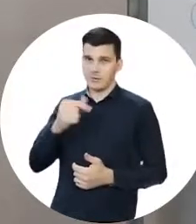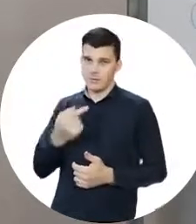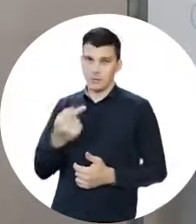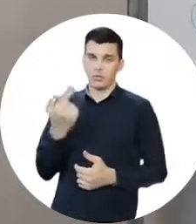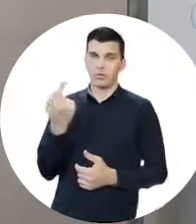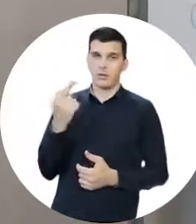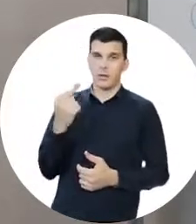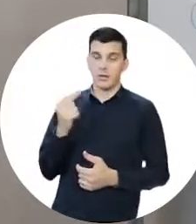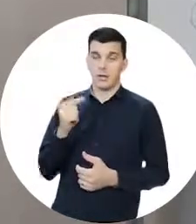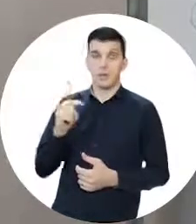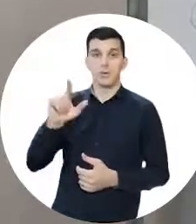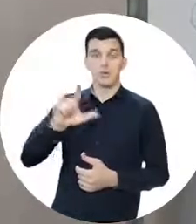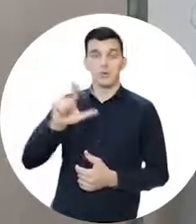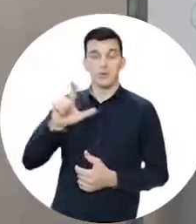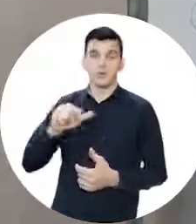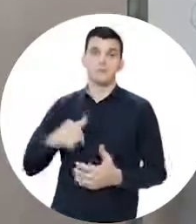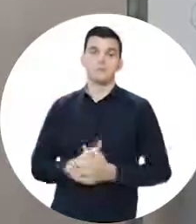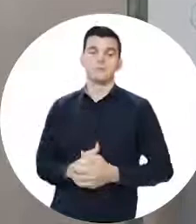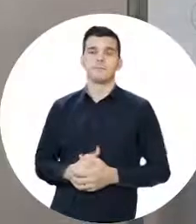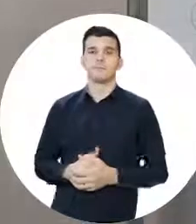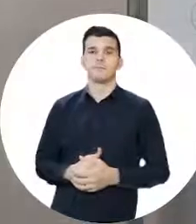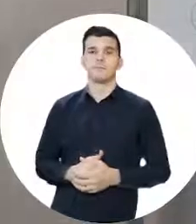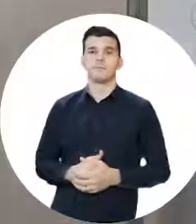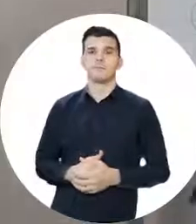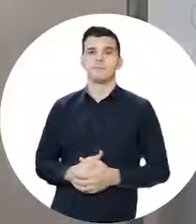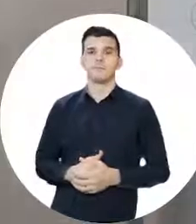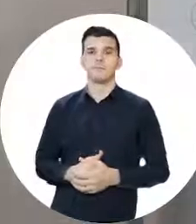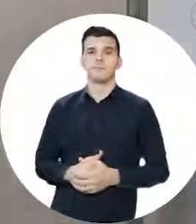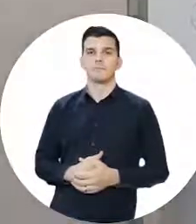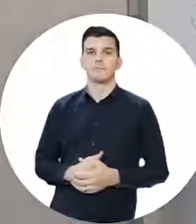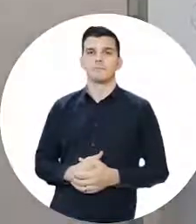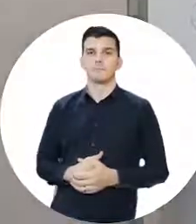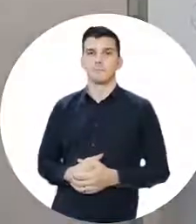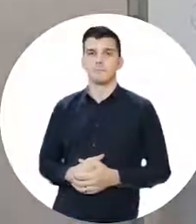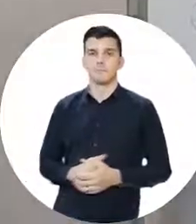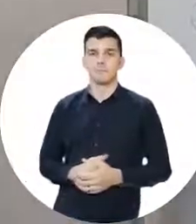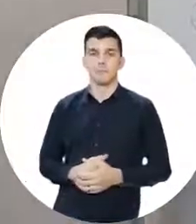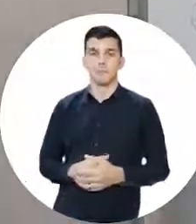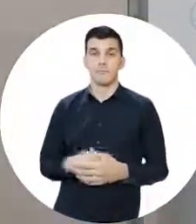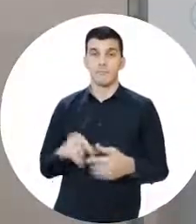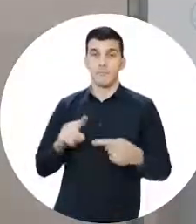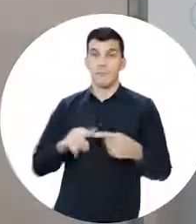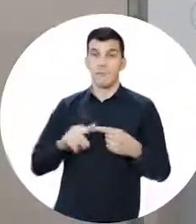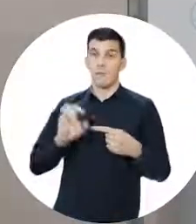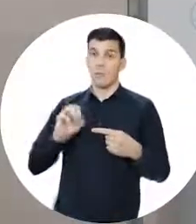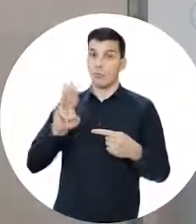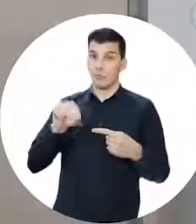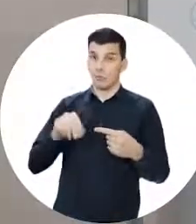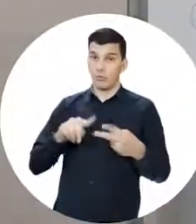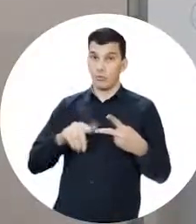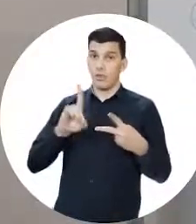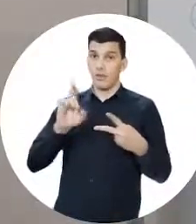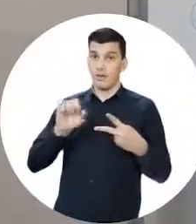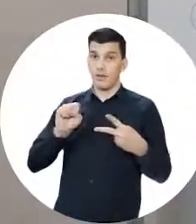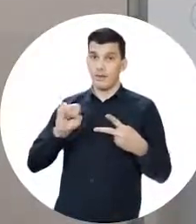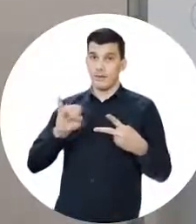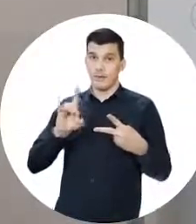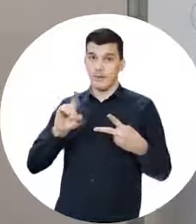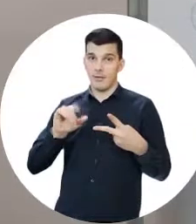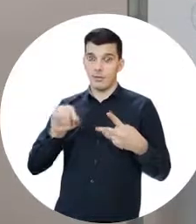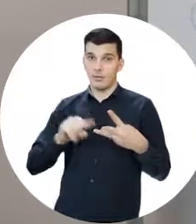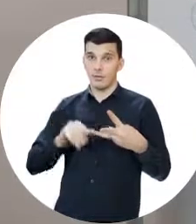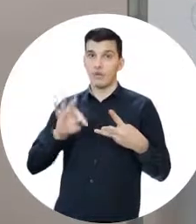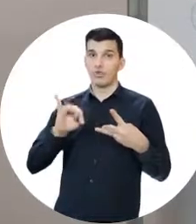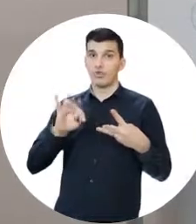297 gramas por litro de concentração comum. Concentração comum, densidade,